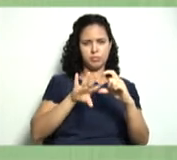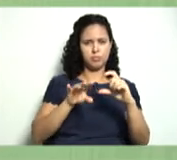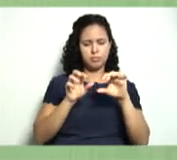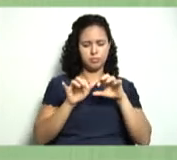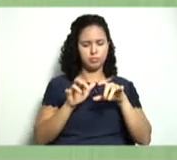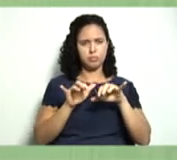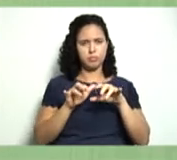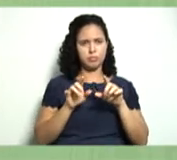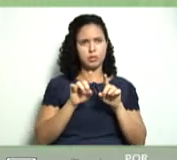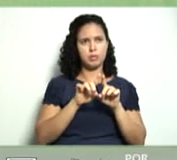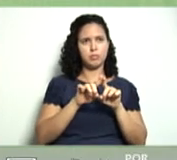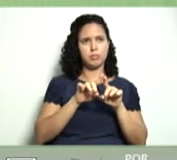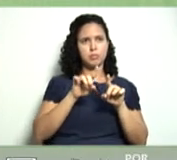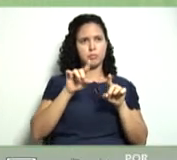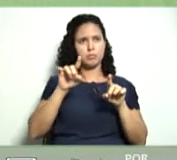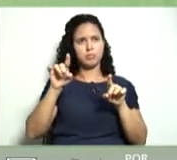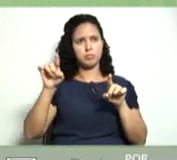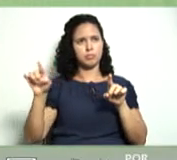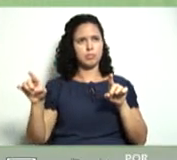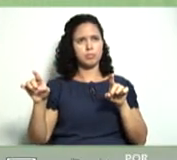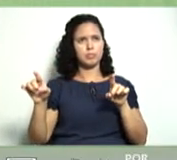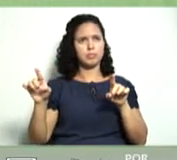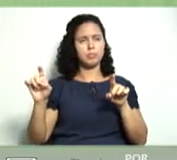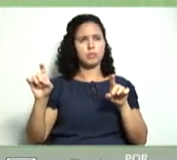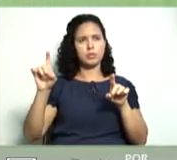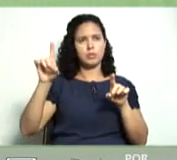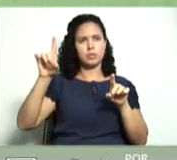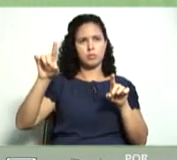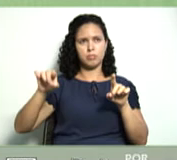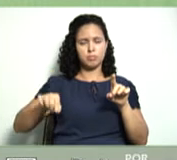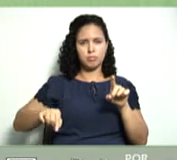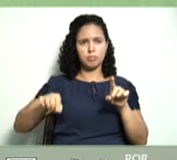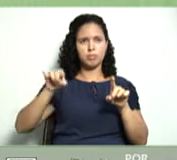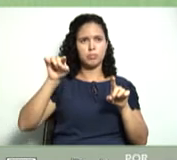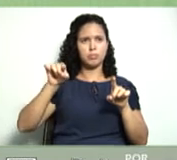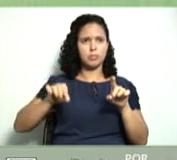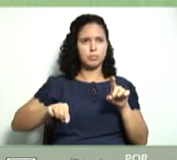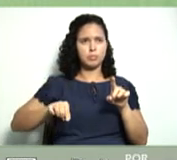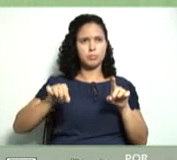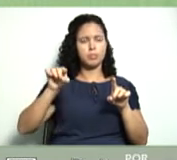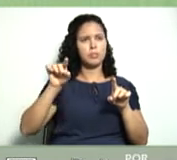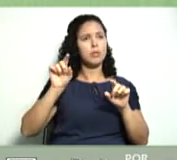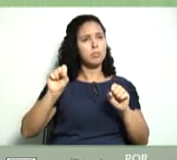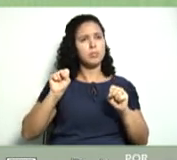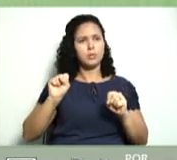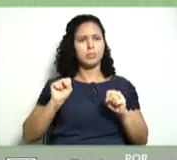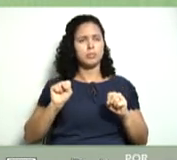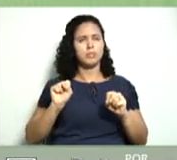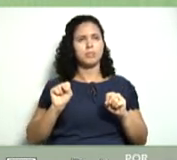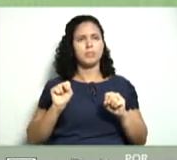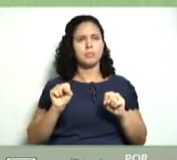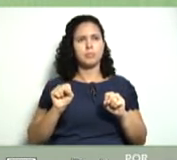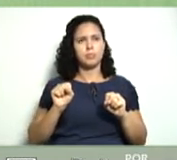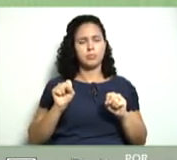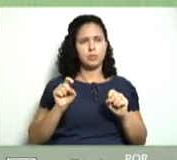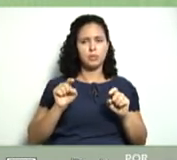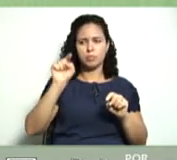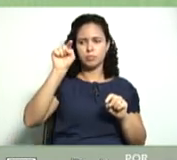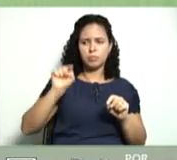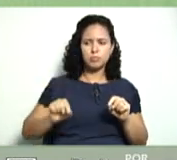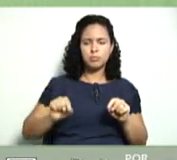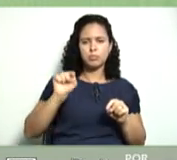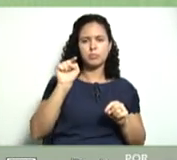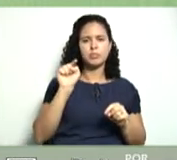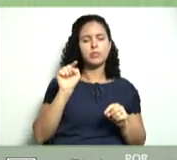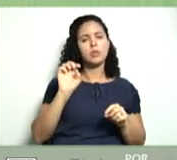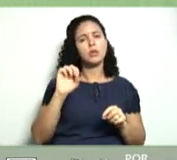lado aqui é a barra de rolagem como eu tô visualizando aqui pra vocês a eu posso movimentar do início ao fim ou